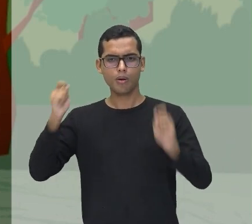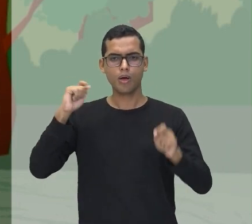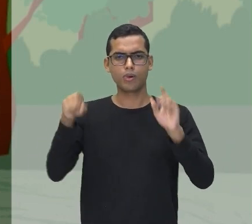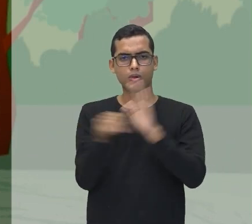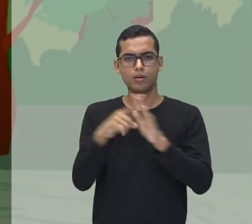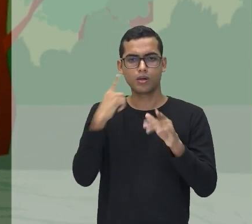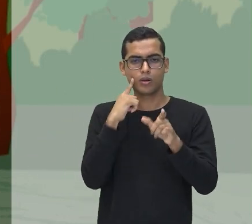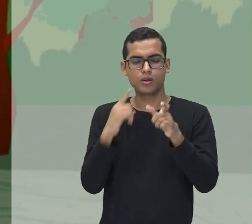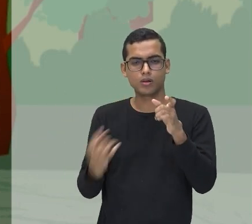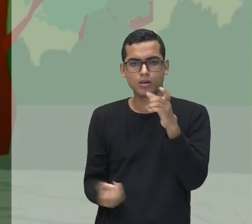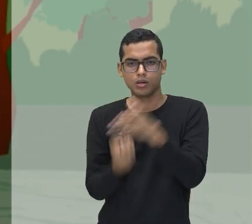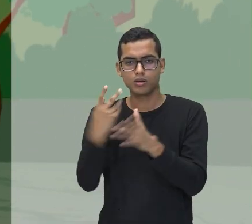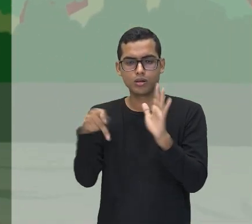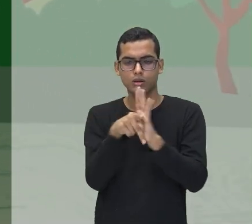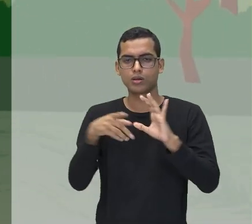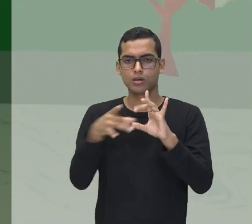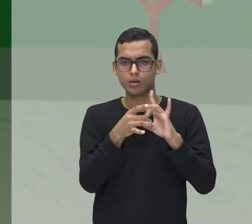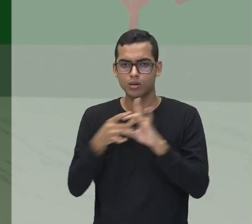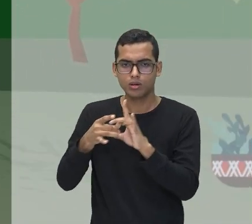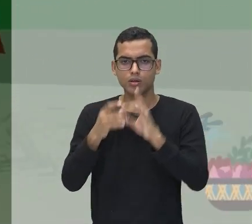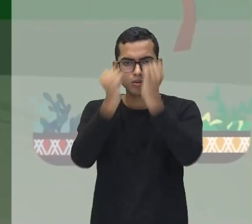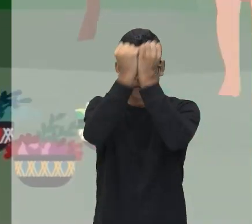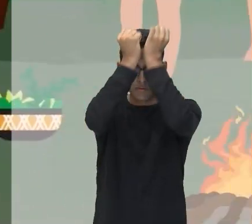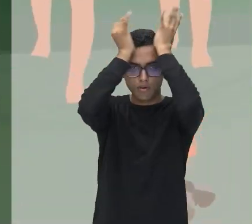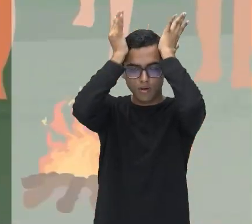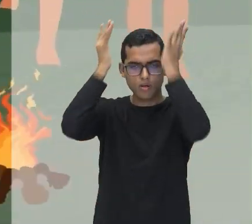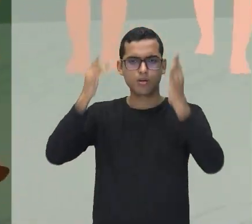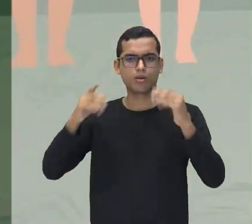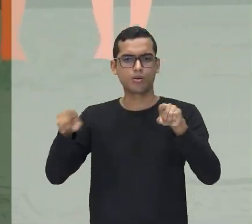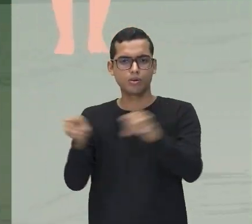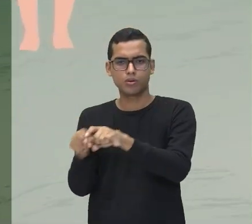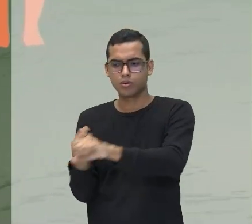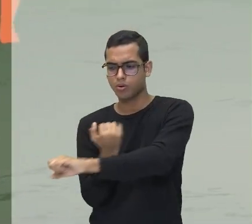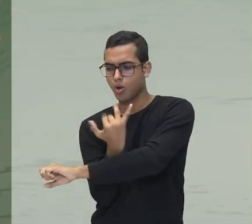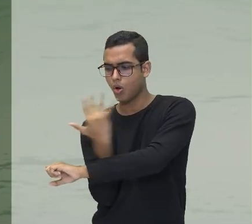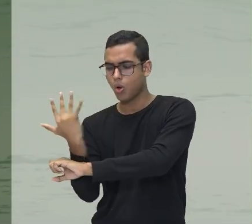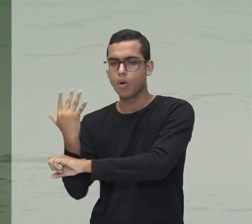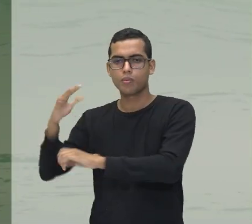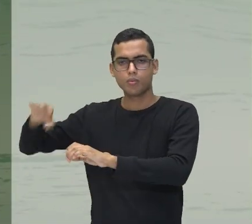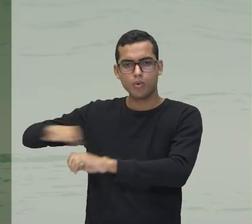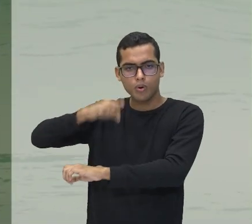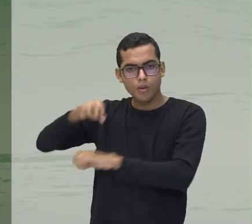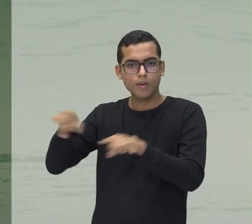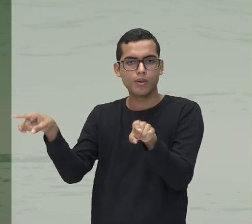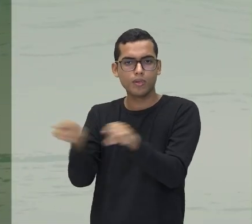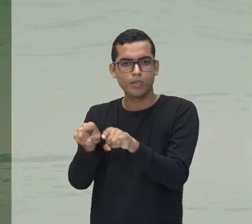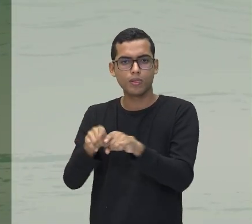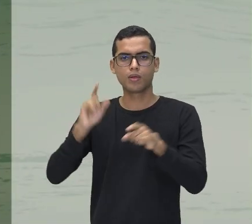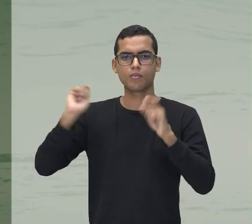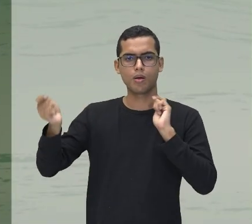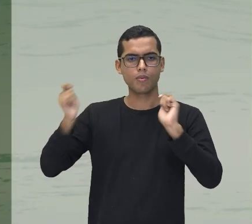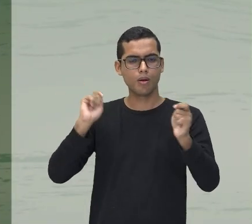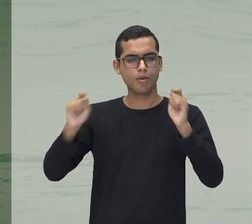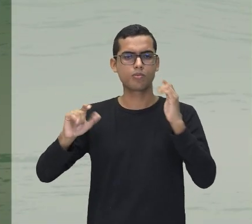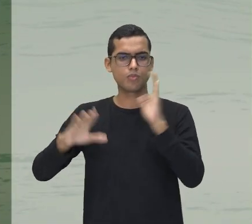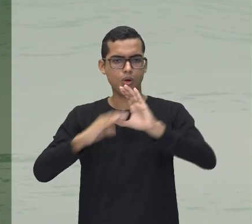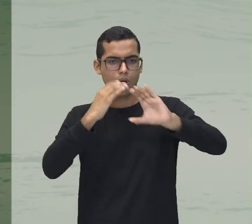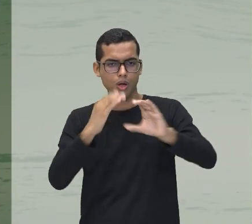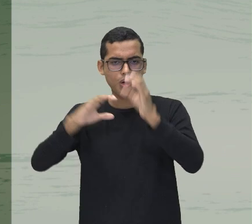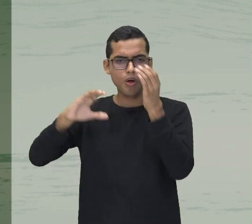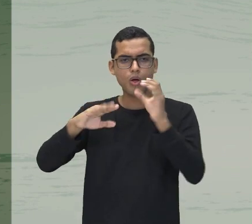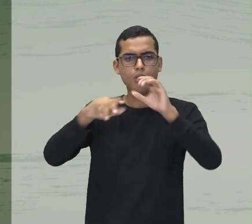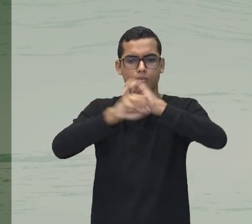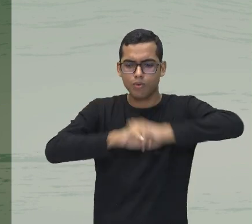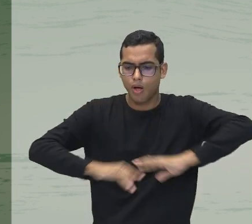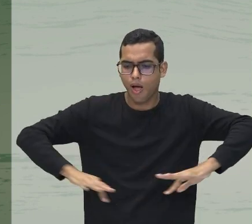formam o alicerce da pagelança. Ao som dos cânticos e ao ritmo dos maracás, a magia da pagelança